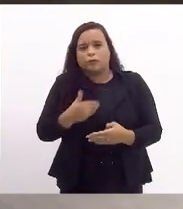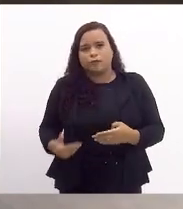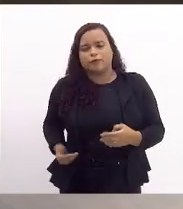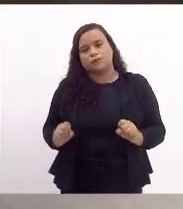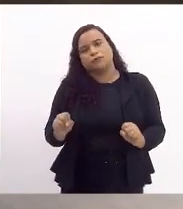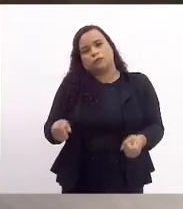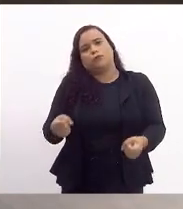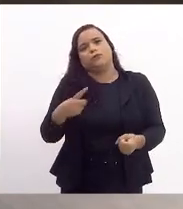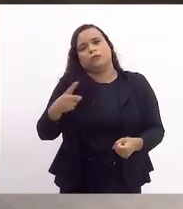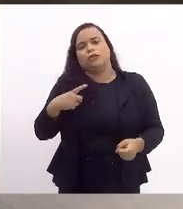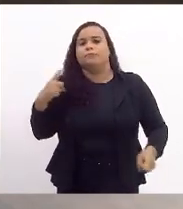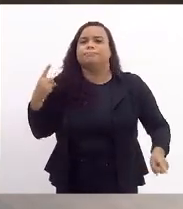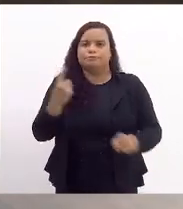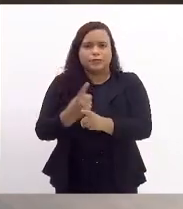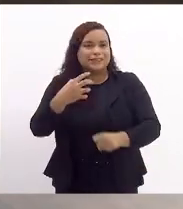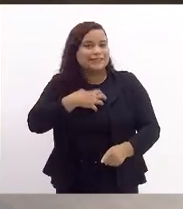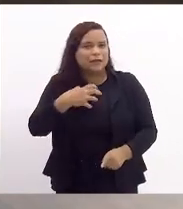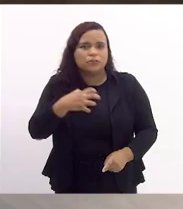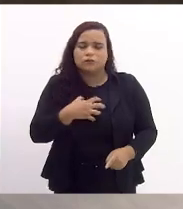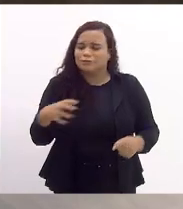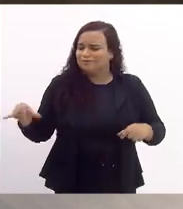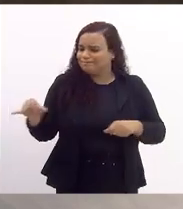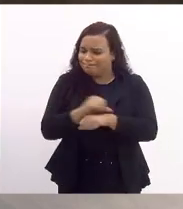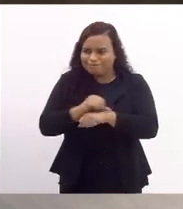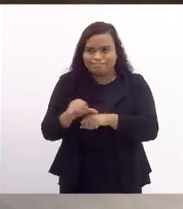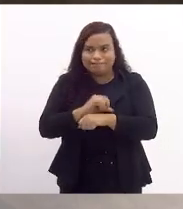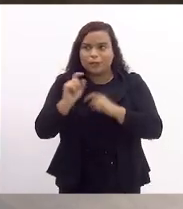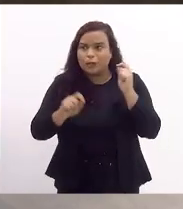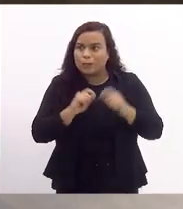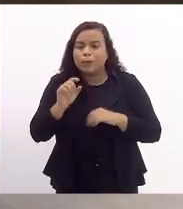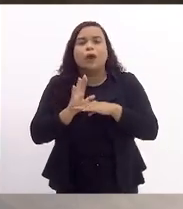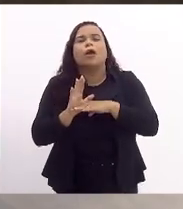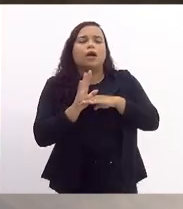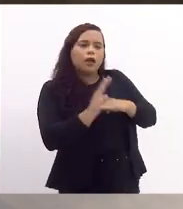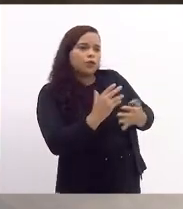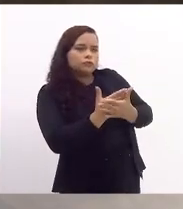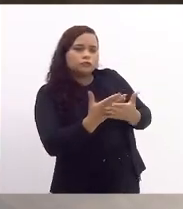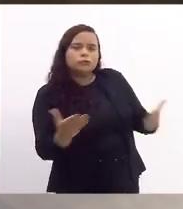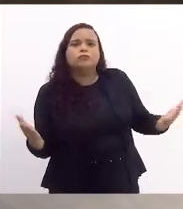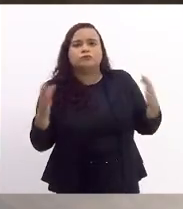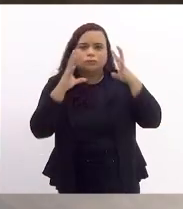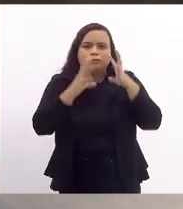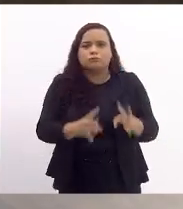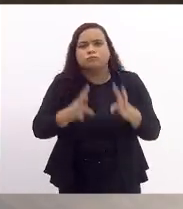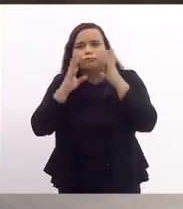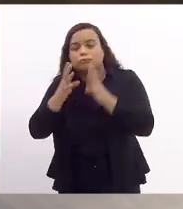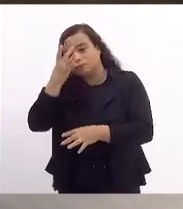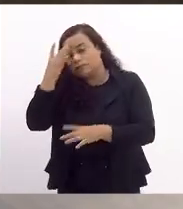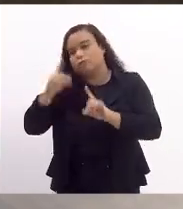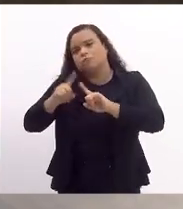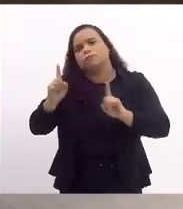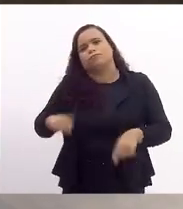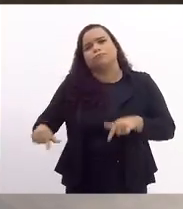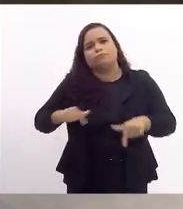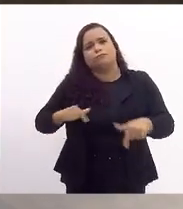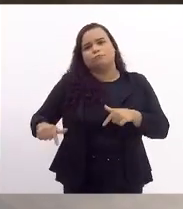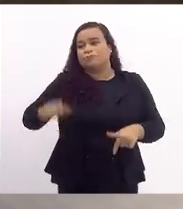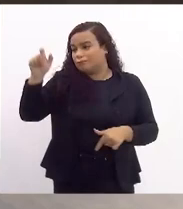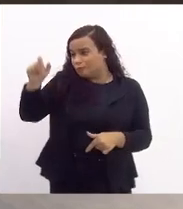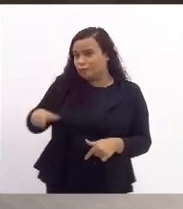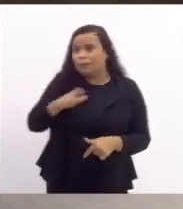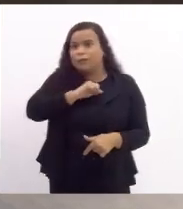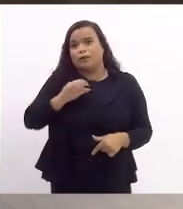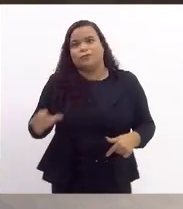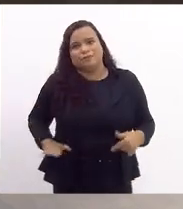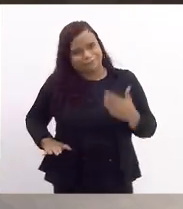em achar de todas as maneiras aquilo que acomodasse e atendesse o servidor vossa excelência' promotor de